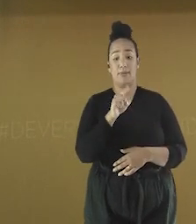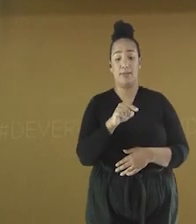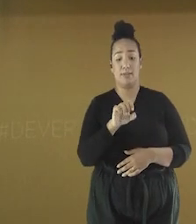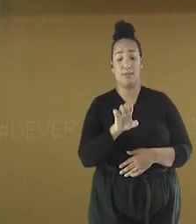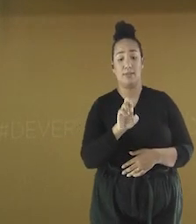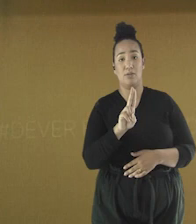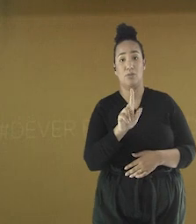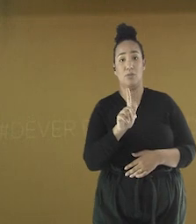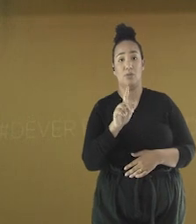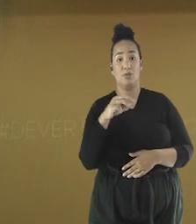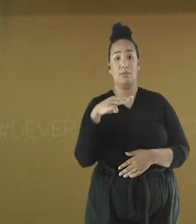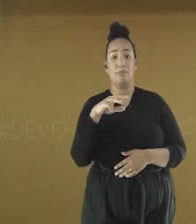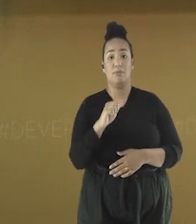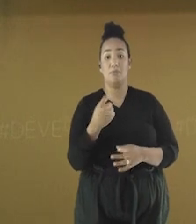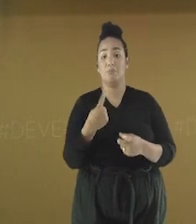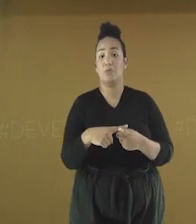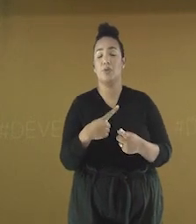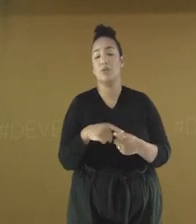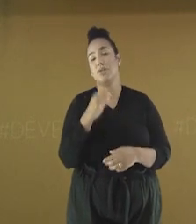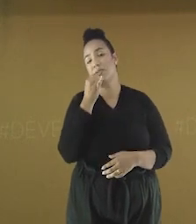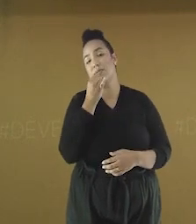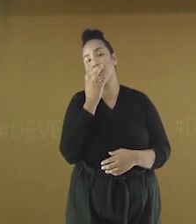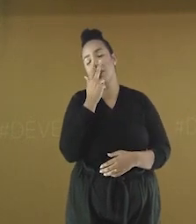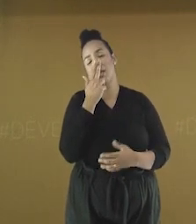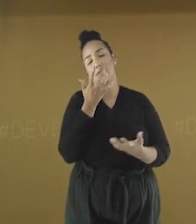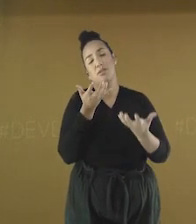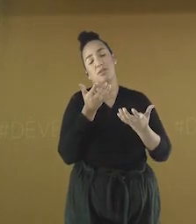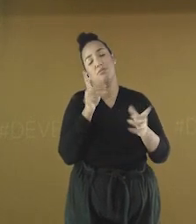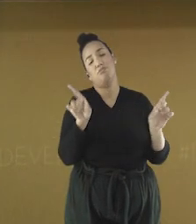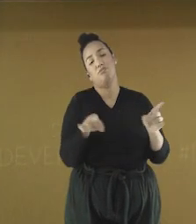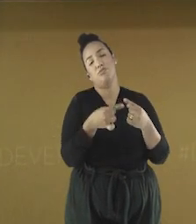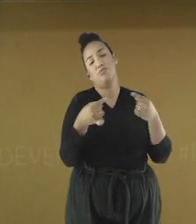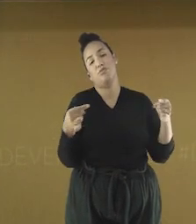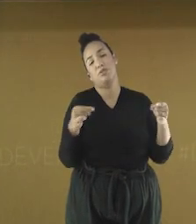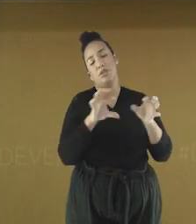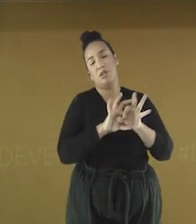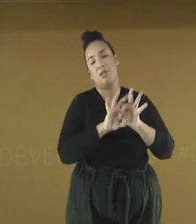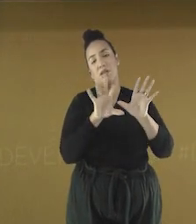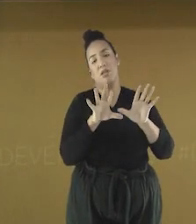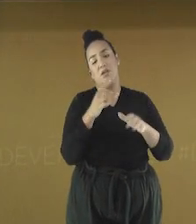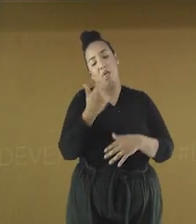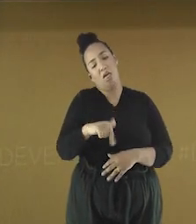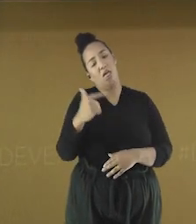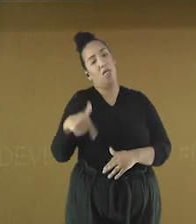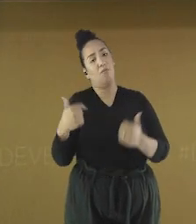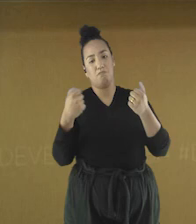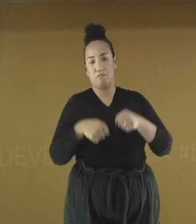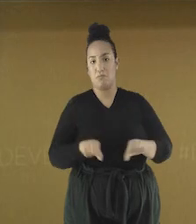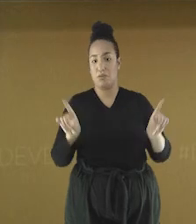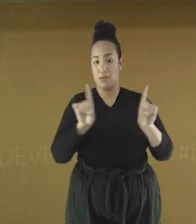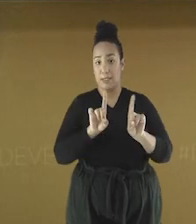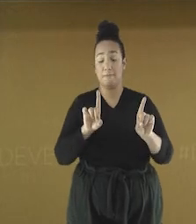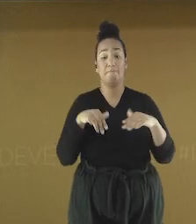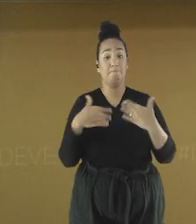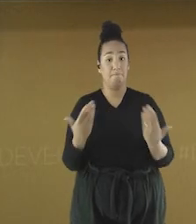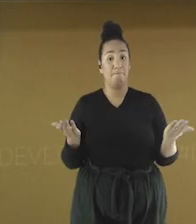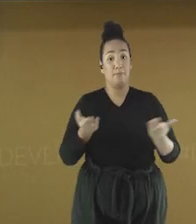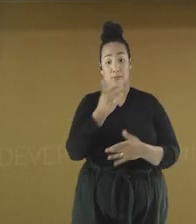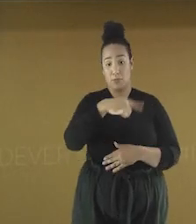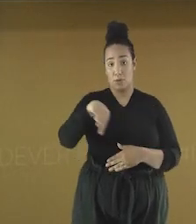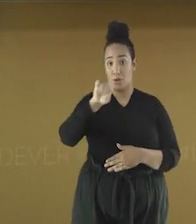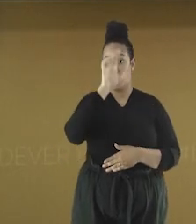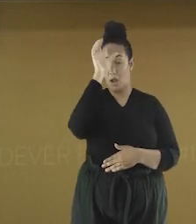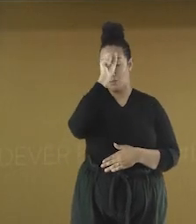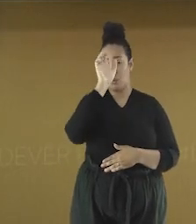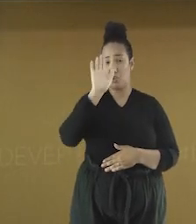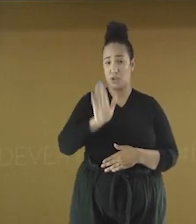música como forma de torná-la mais dinâmica e não tanto repetitiva. E agora que aprendemos mais sobre a diferença entre poema e